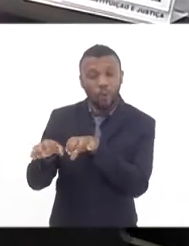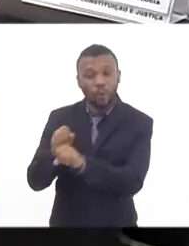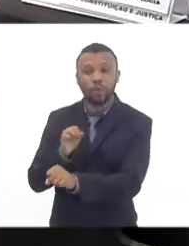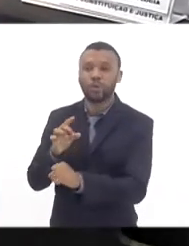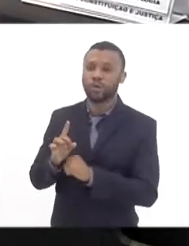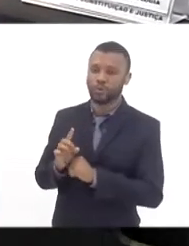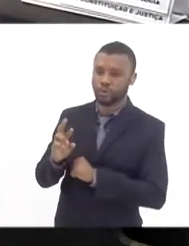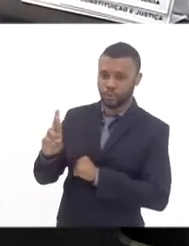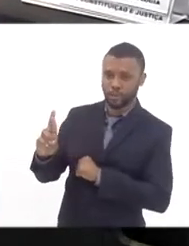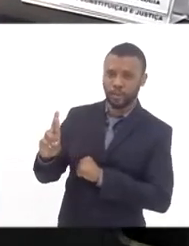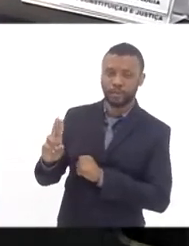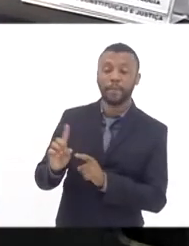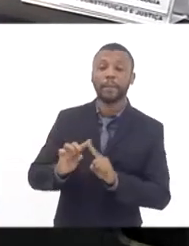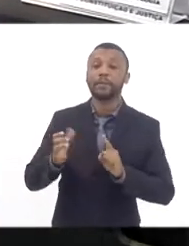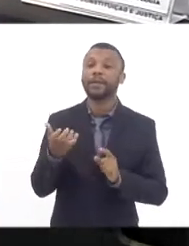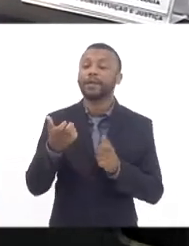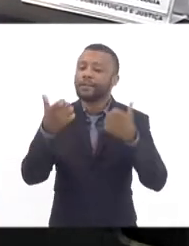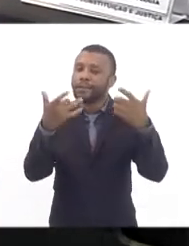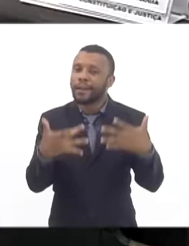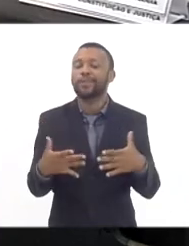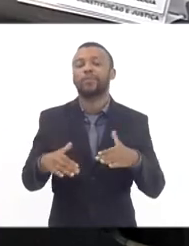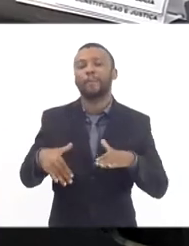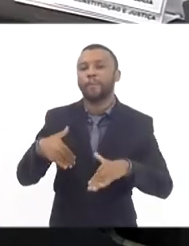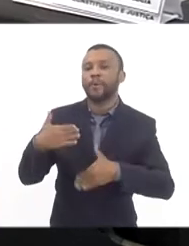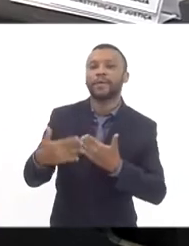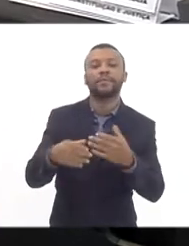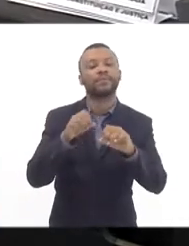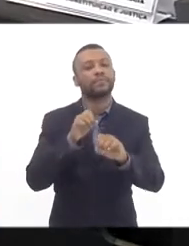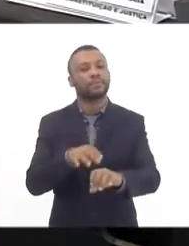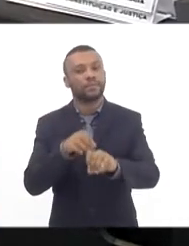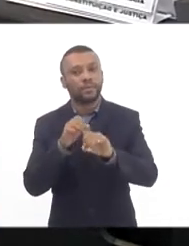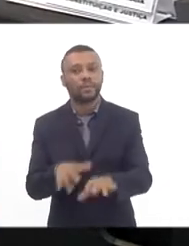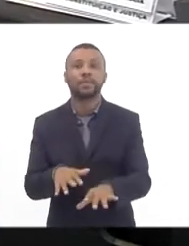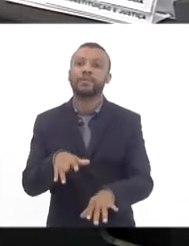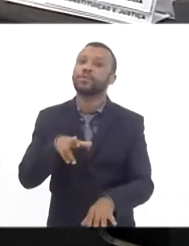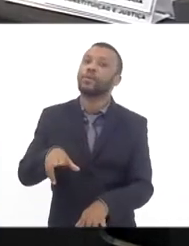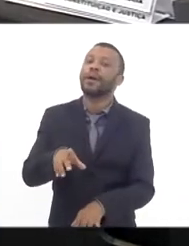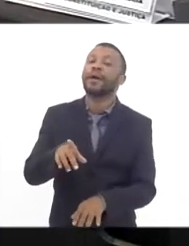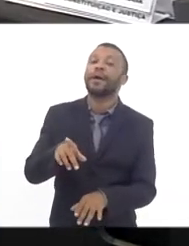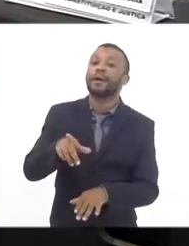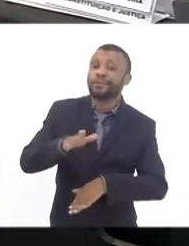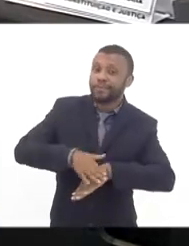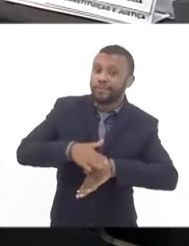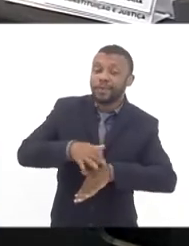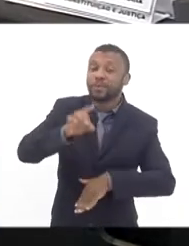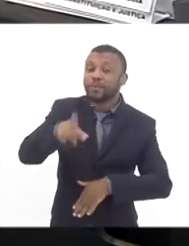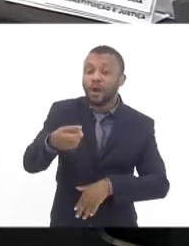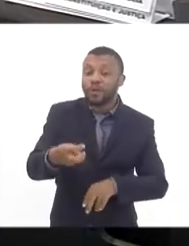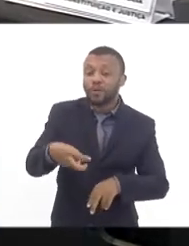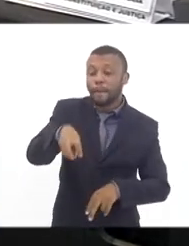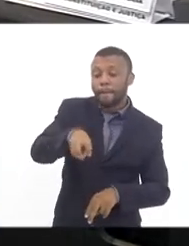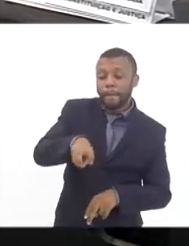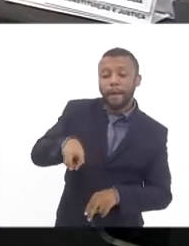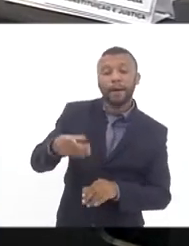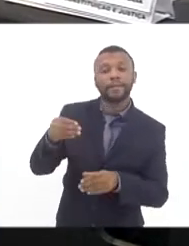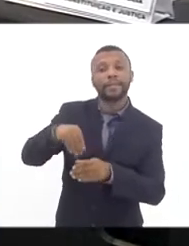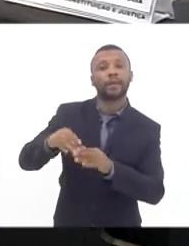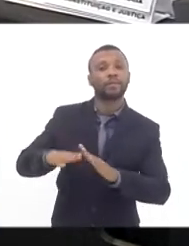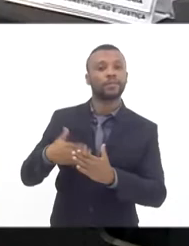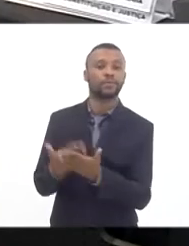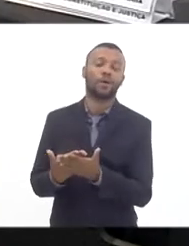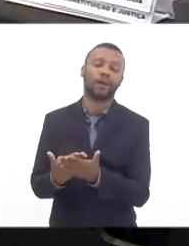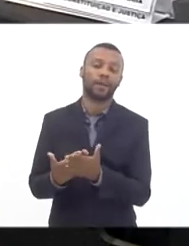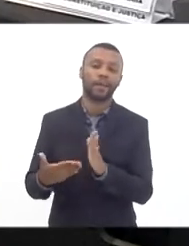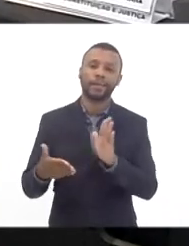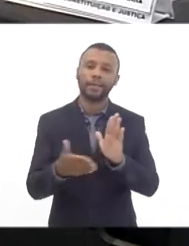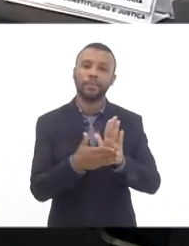desse processo de educação, que não é feito só nos bancos escolares. E essa proposta, ela